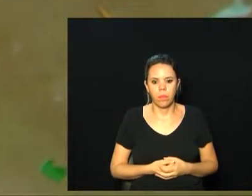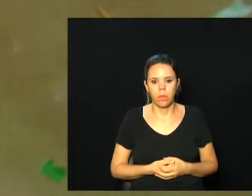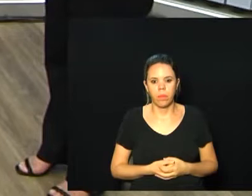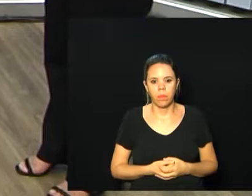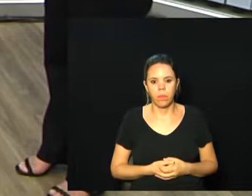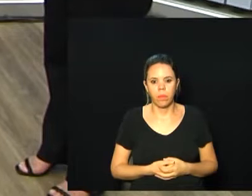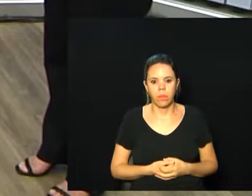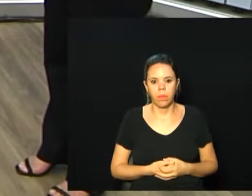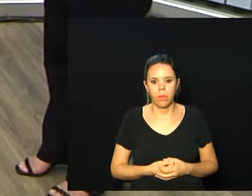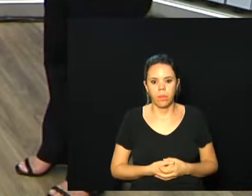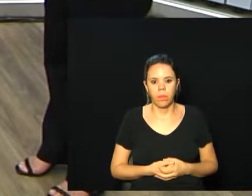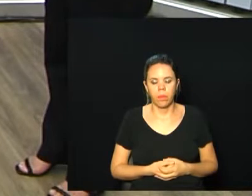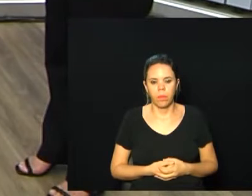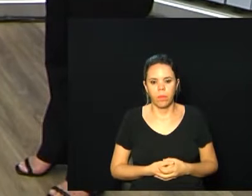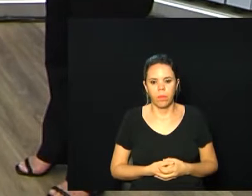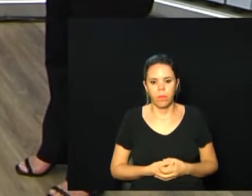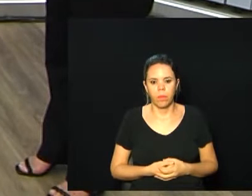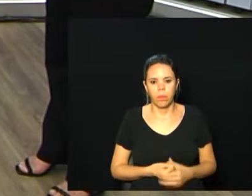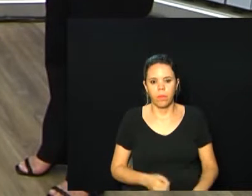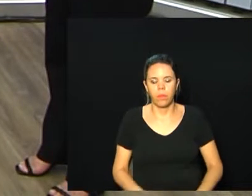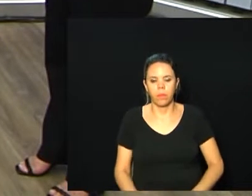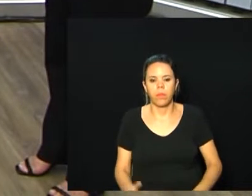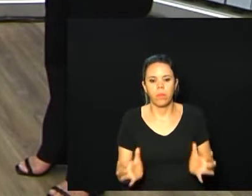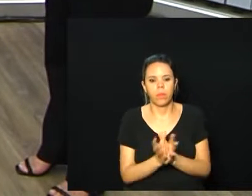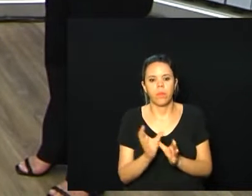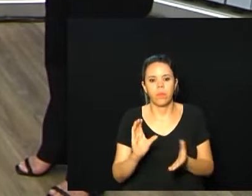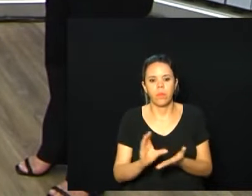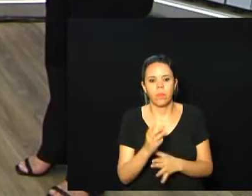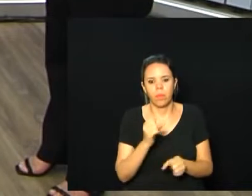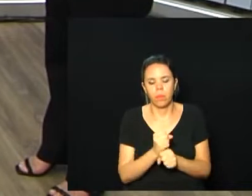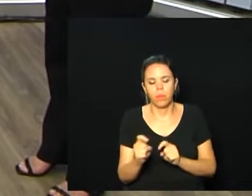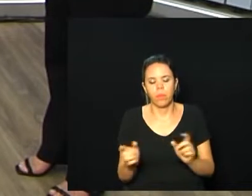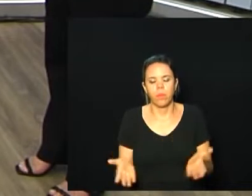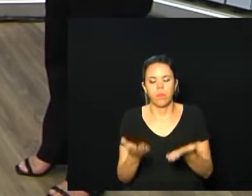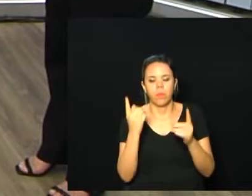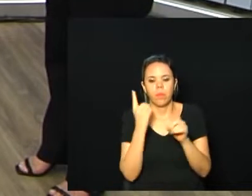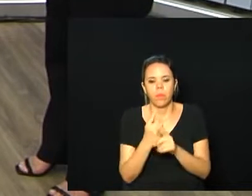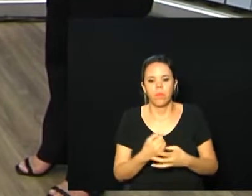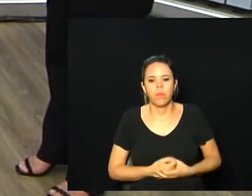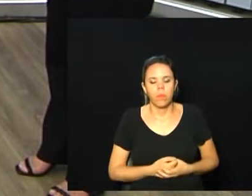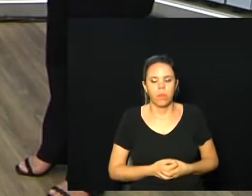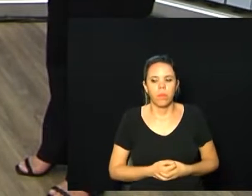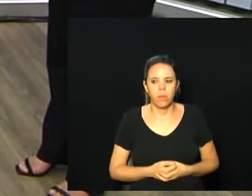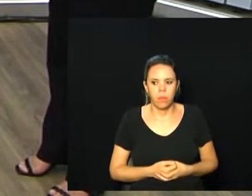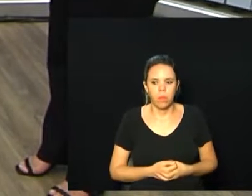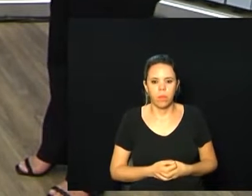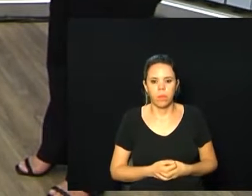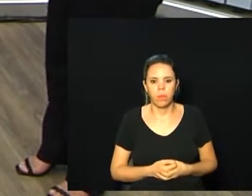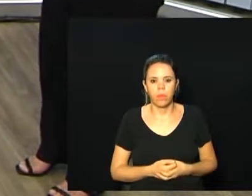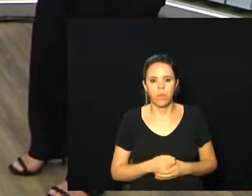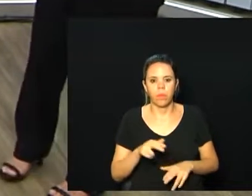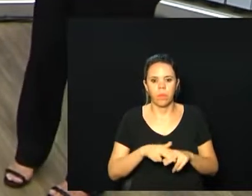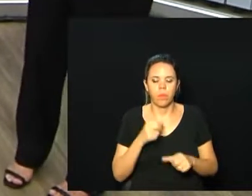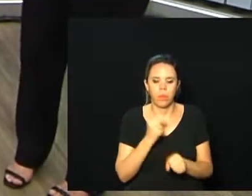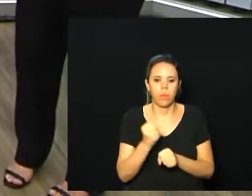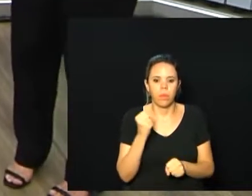momento. E, Mirna, a Comissão de Finanças e Orçamento também promoveu um encontro? Isso, devido às reformas que